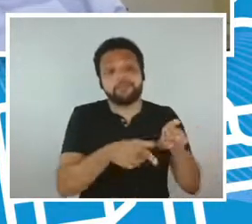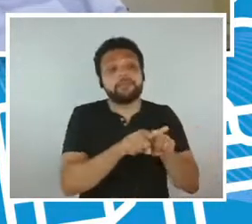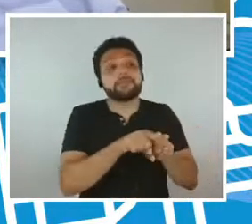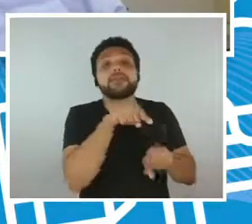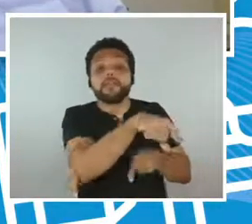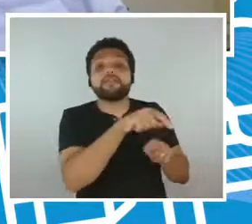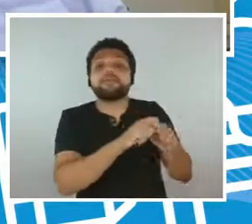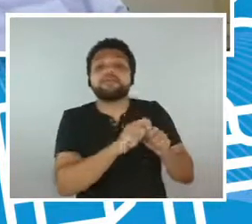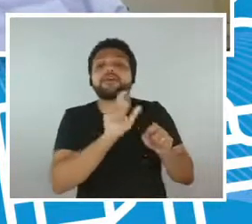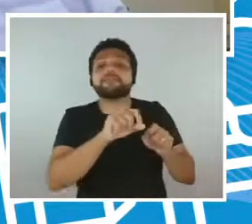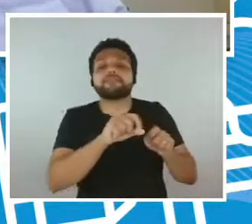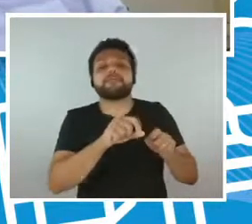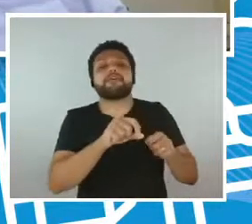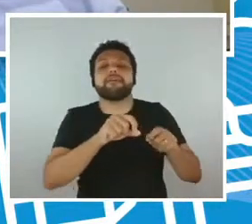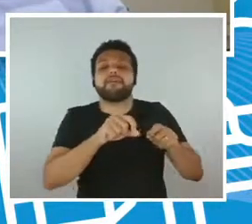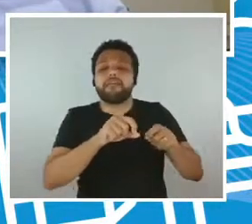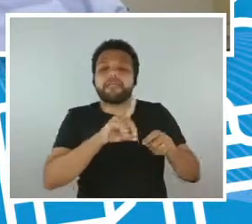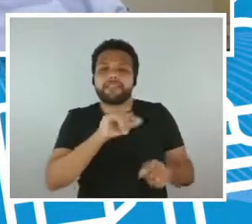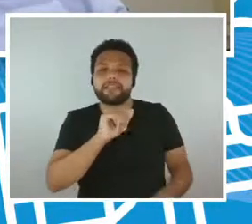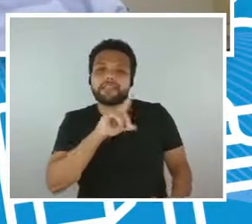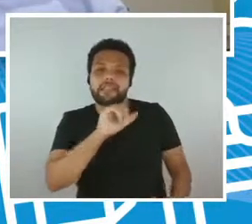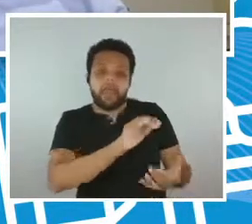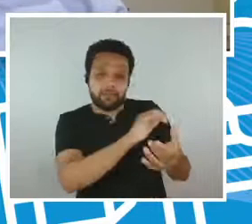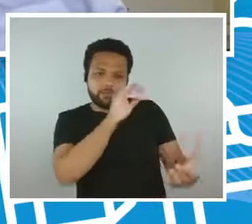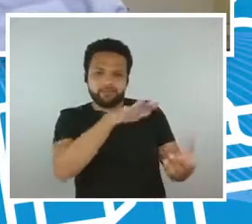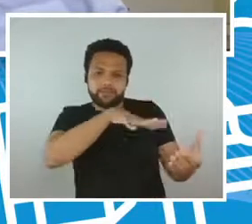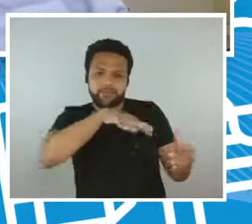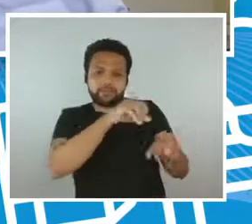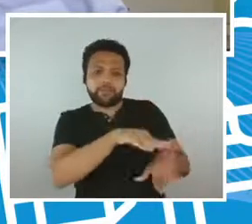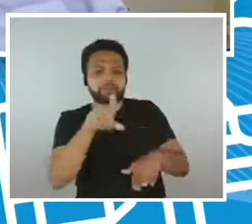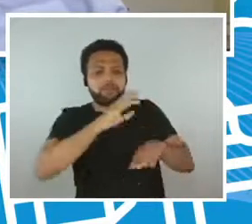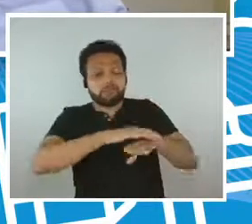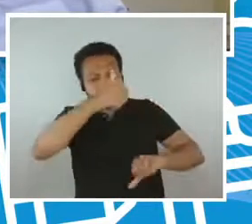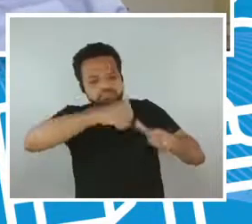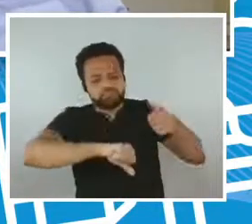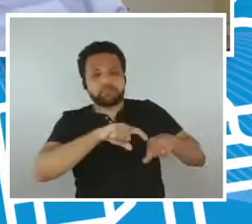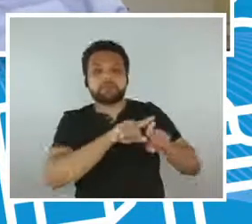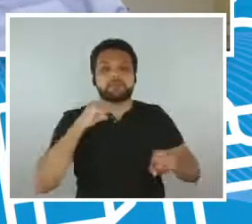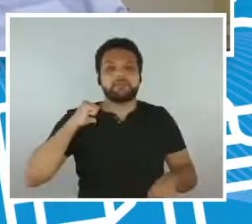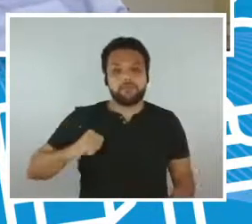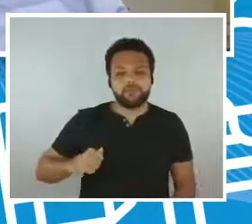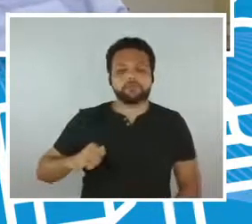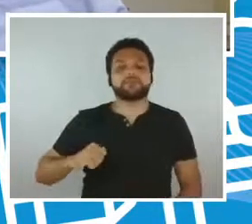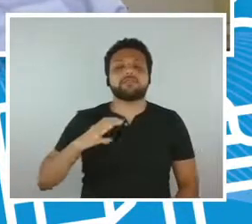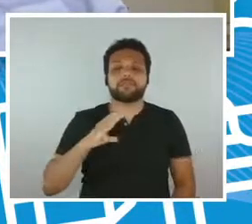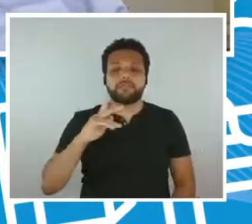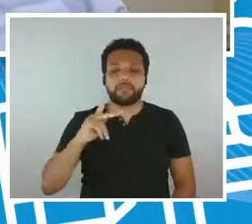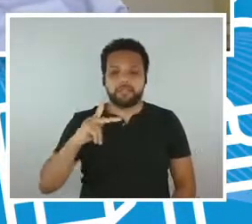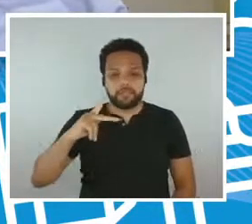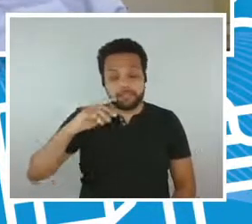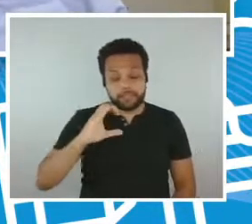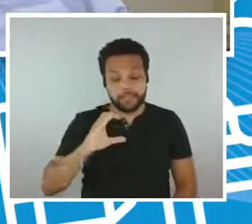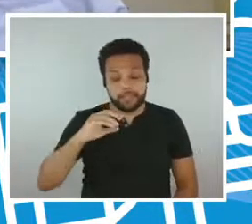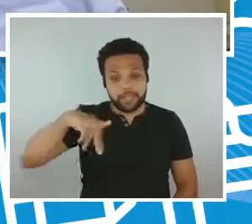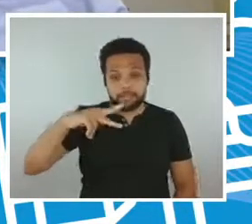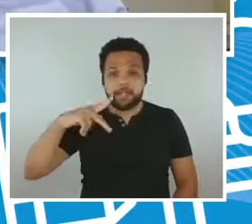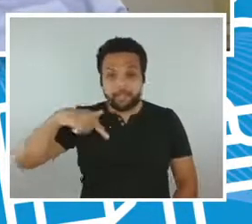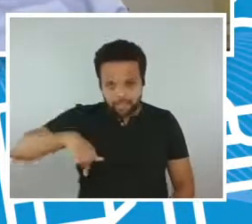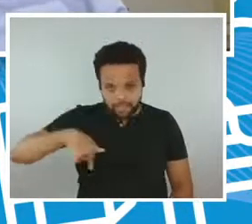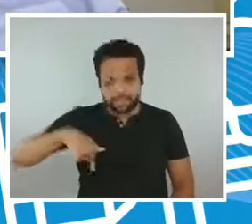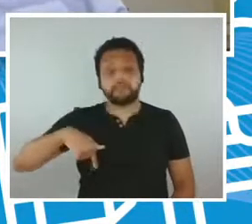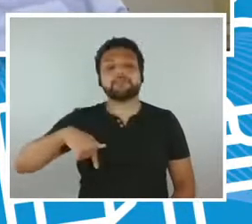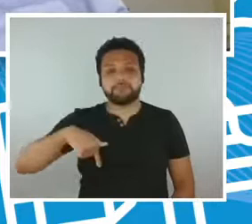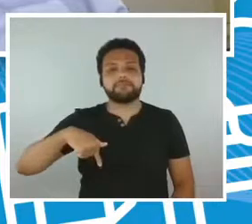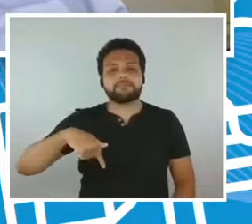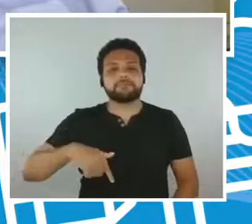junto à Secretaria da Educação do Ceará. Ele é bolsista de produtividade em pesquisa do CNPq, na